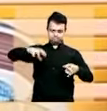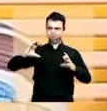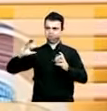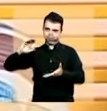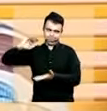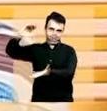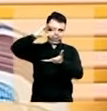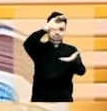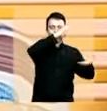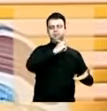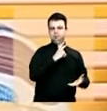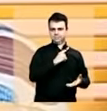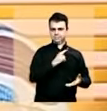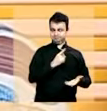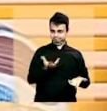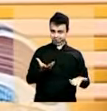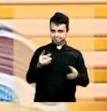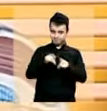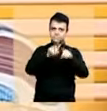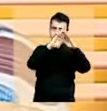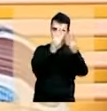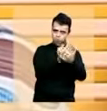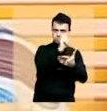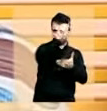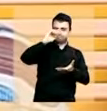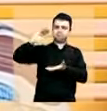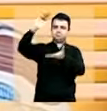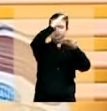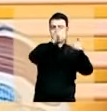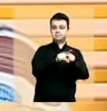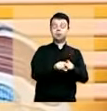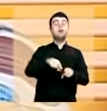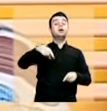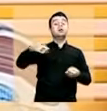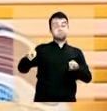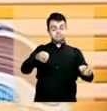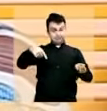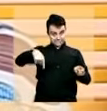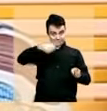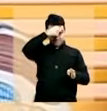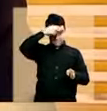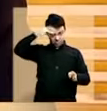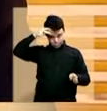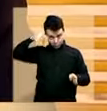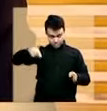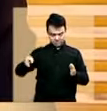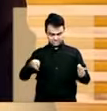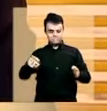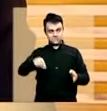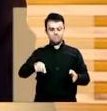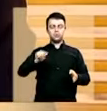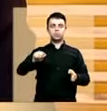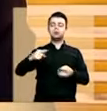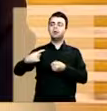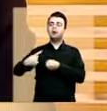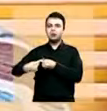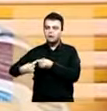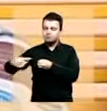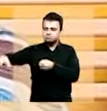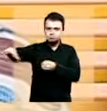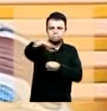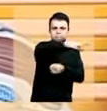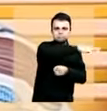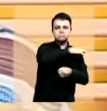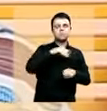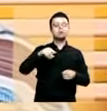de tudo é que, nesse governo, nós estamos criando as áreas próximas de Rio Preto, ao